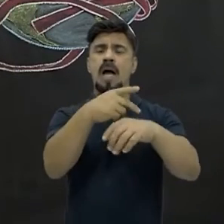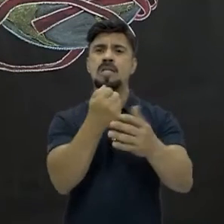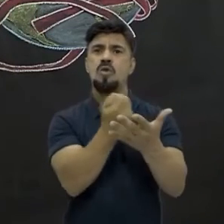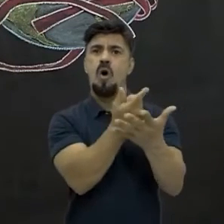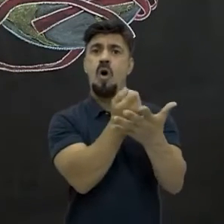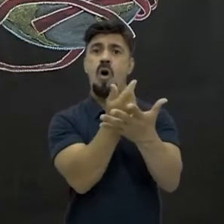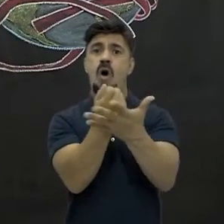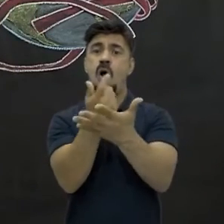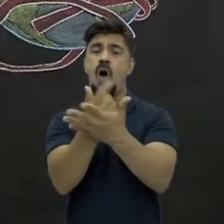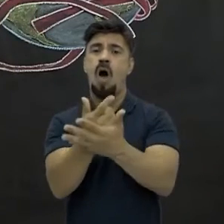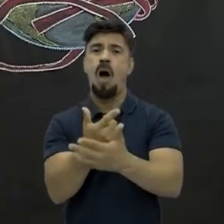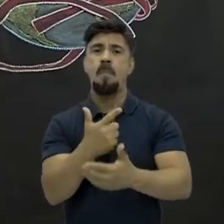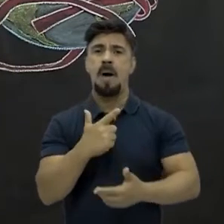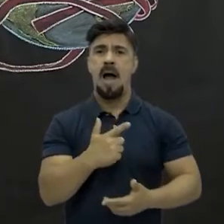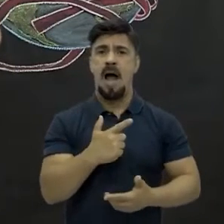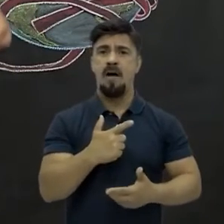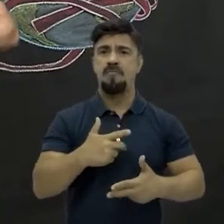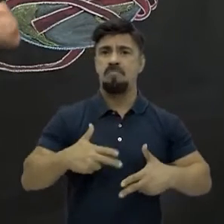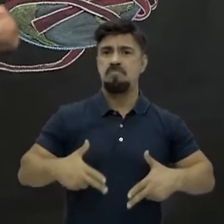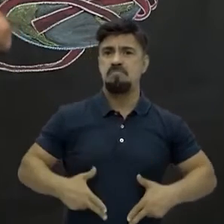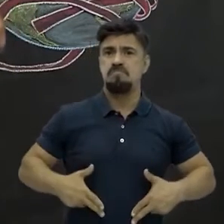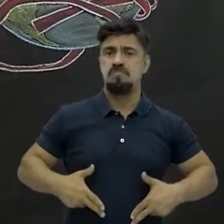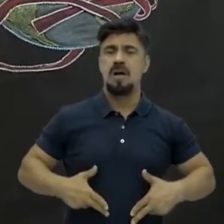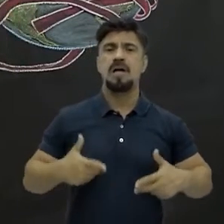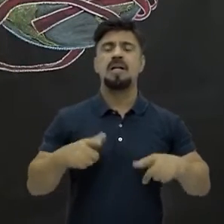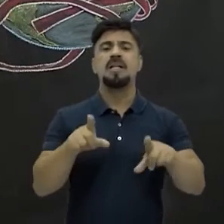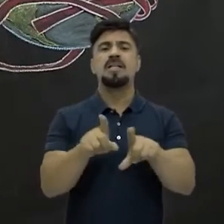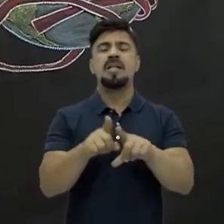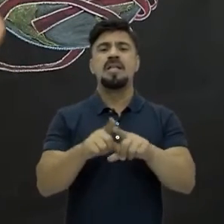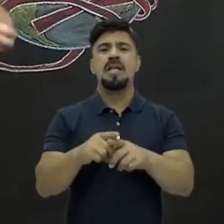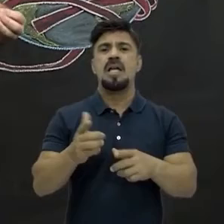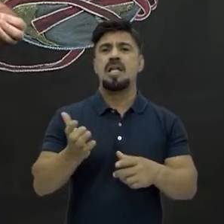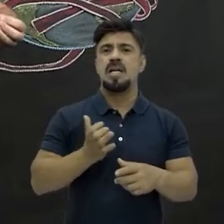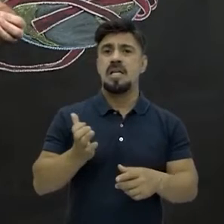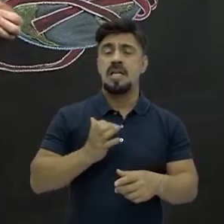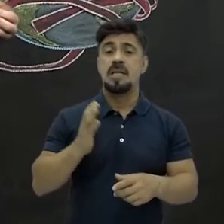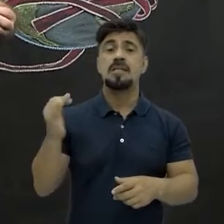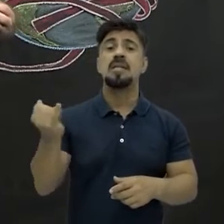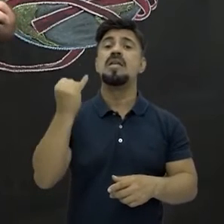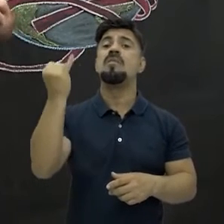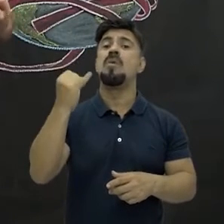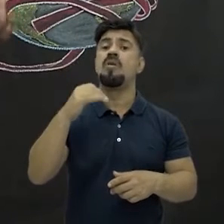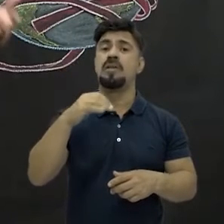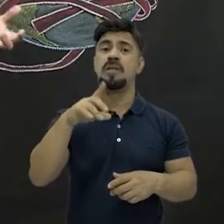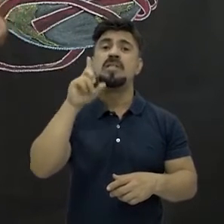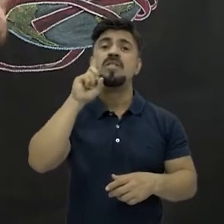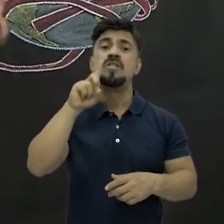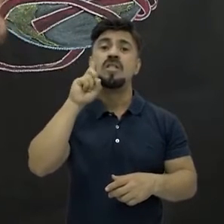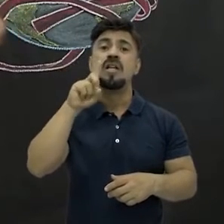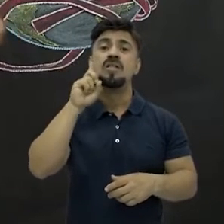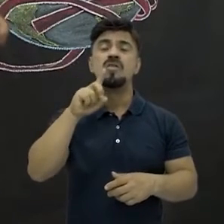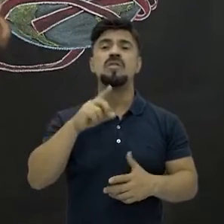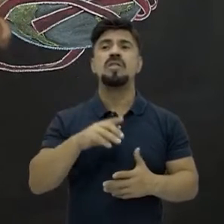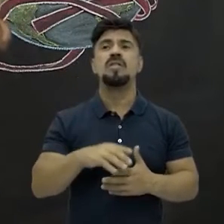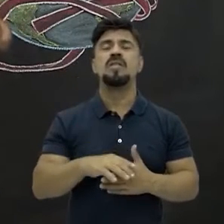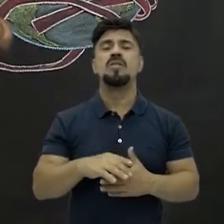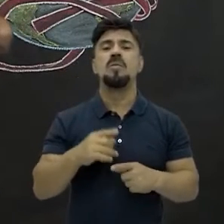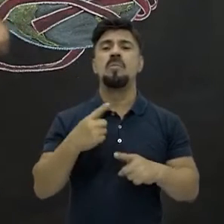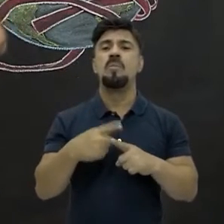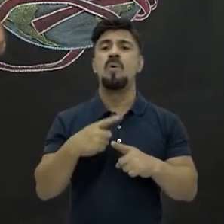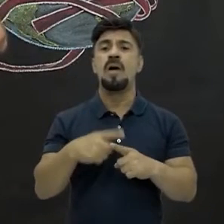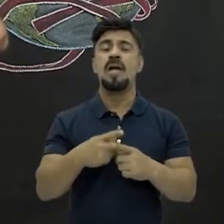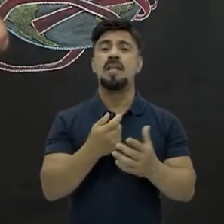isso acabou gerando um desenvolvimento, uma riqueza muito importante para os Estados Unidos, pois tanto um lado quanto o outro